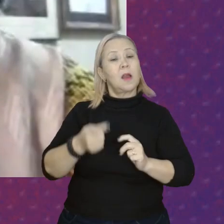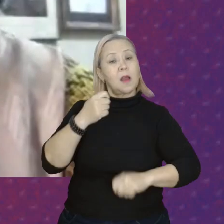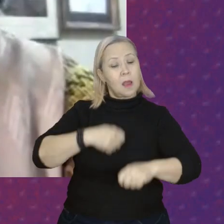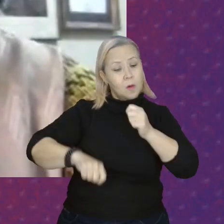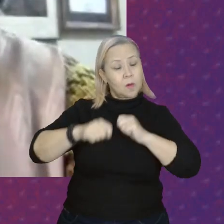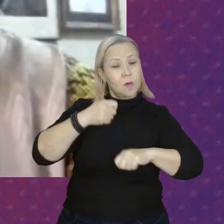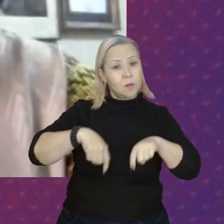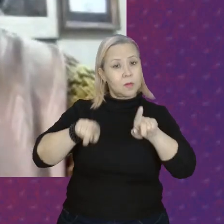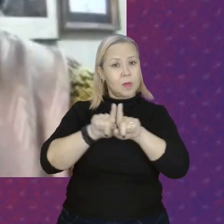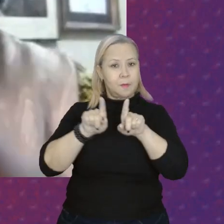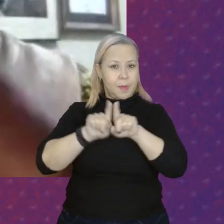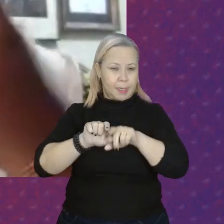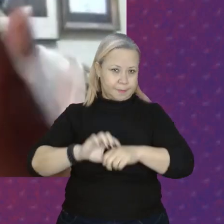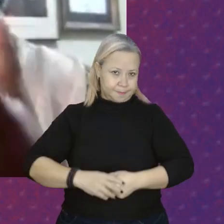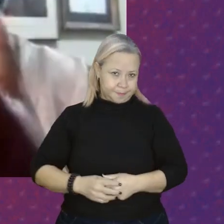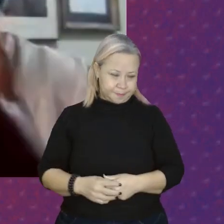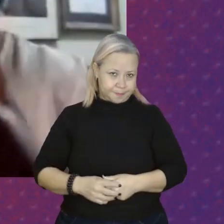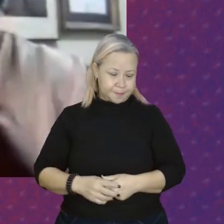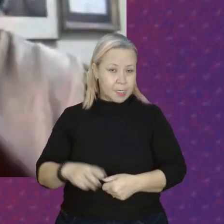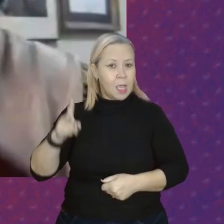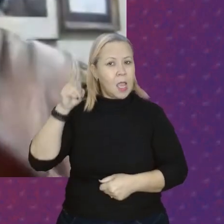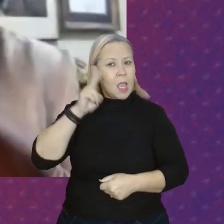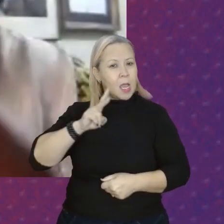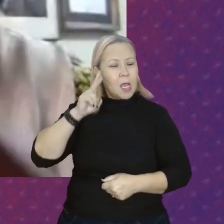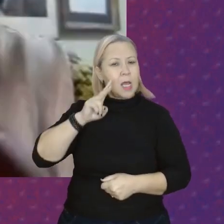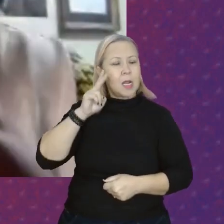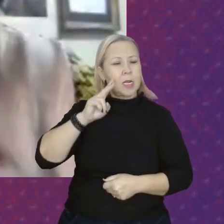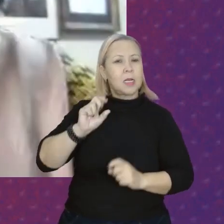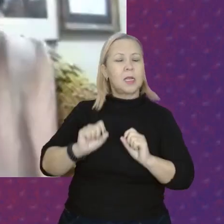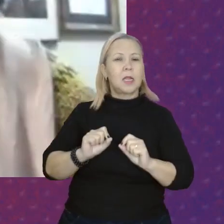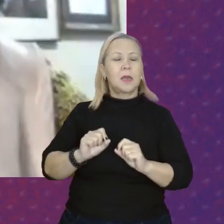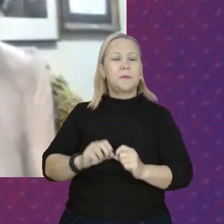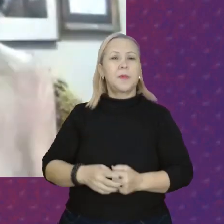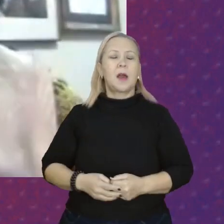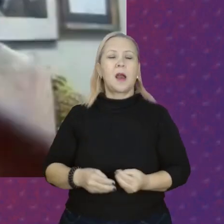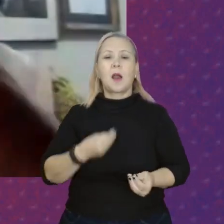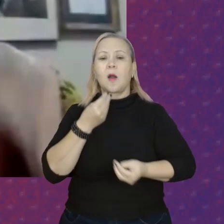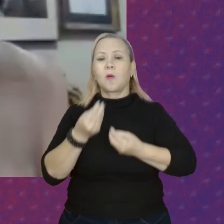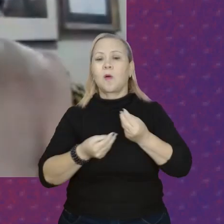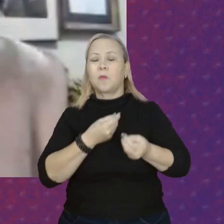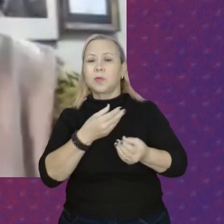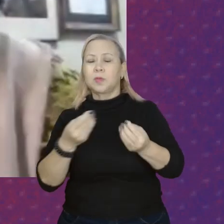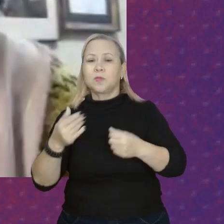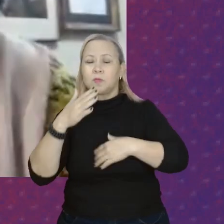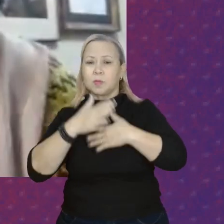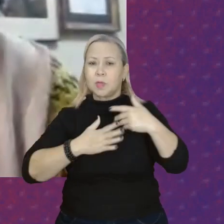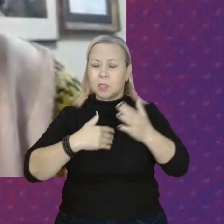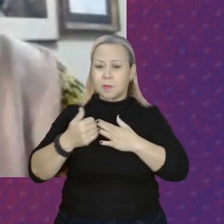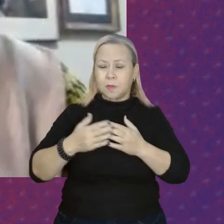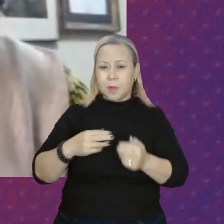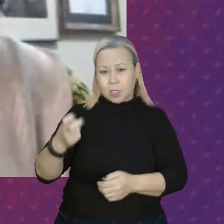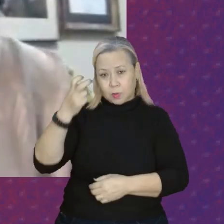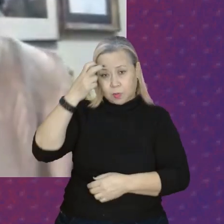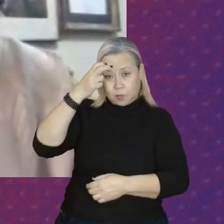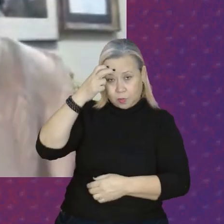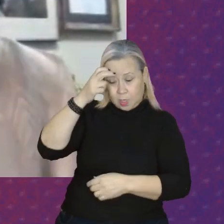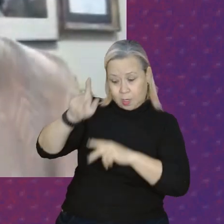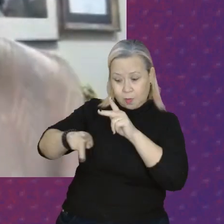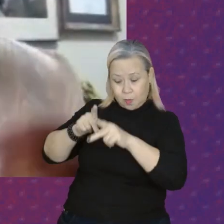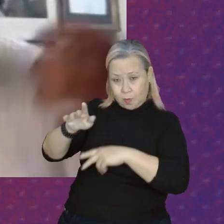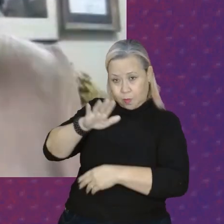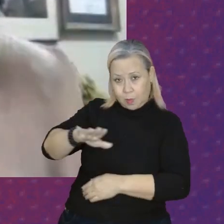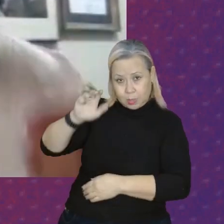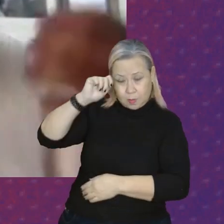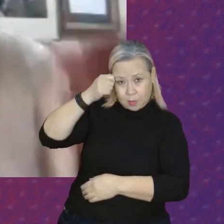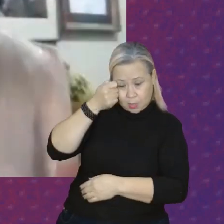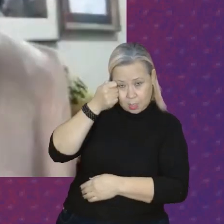econômicos. Vamos só lembrar como que muitas práticas culturais da população negra,